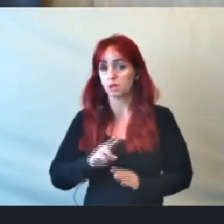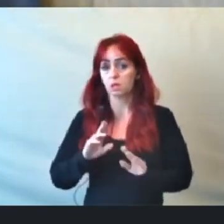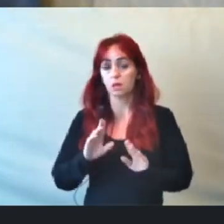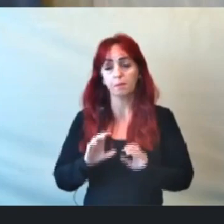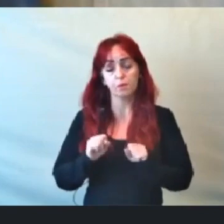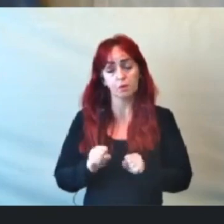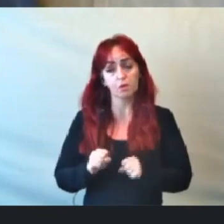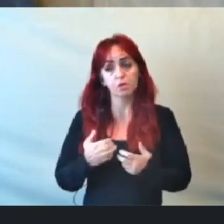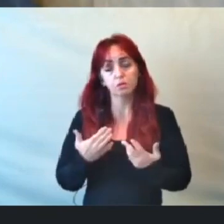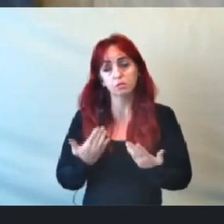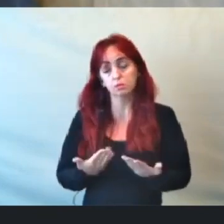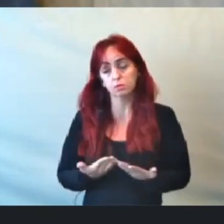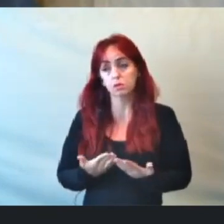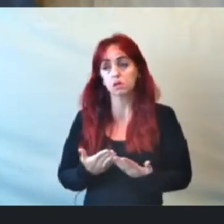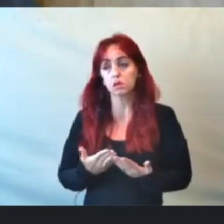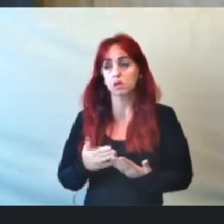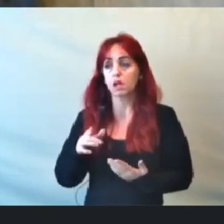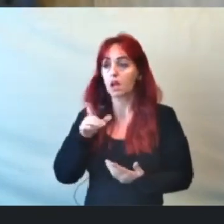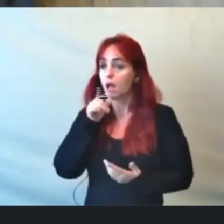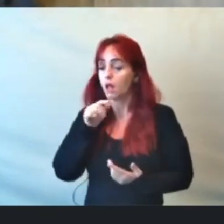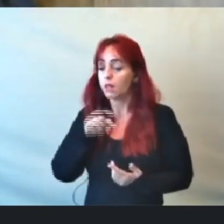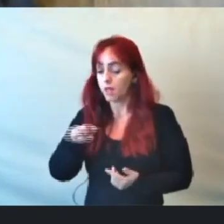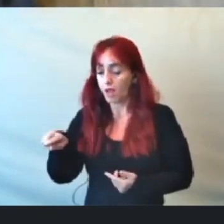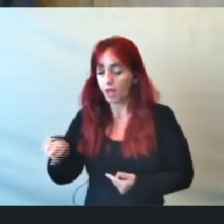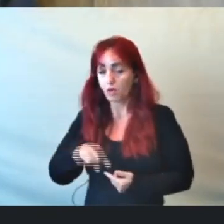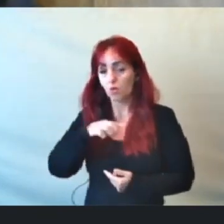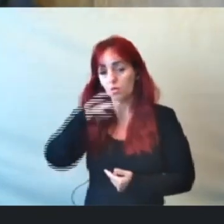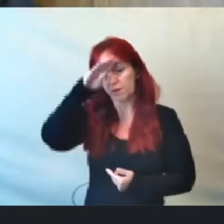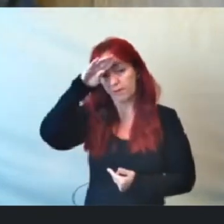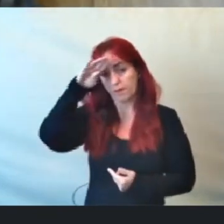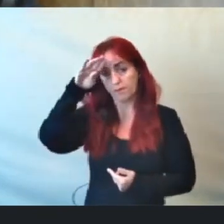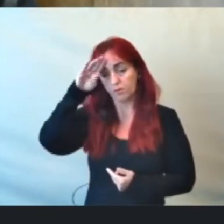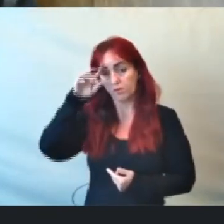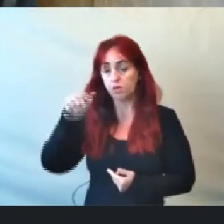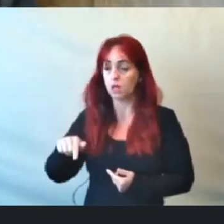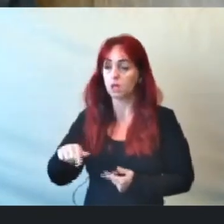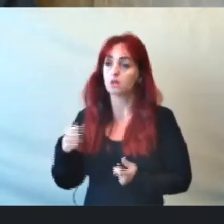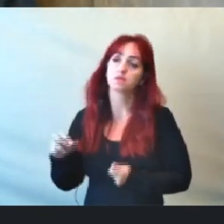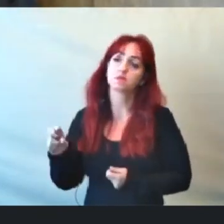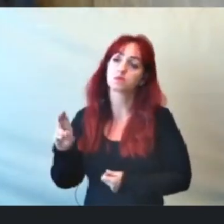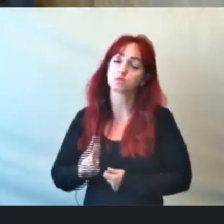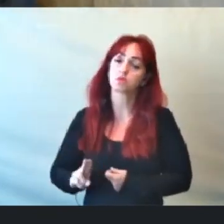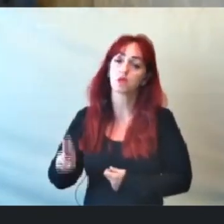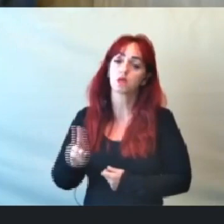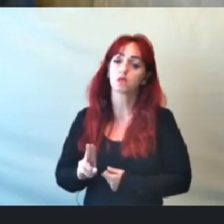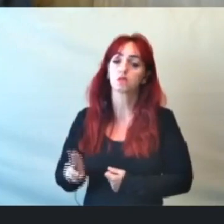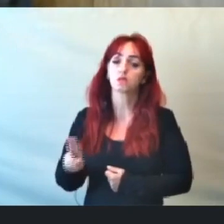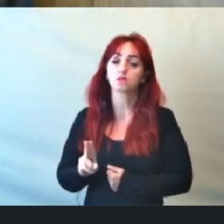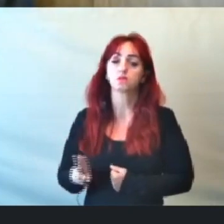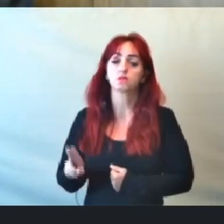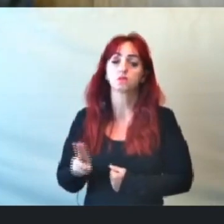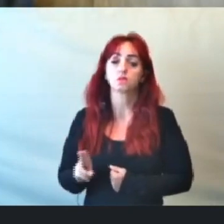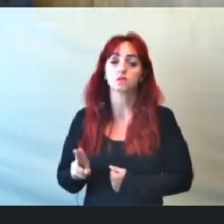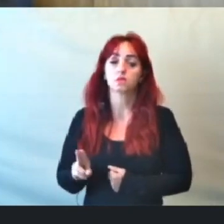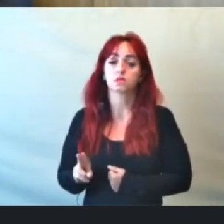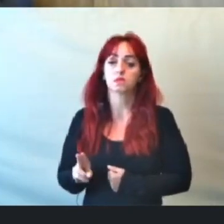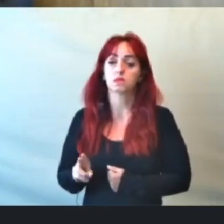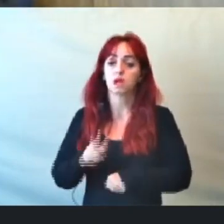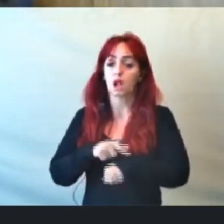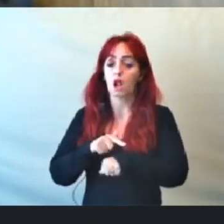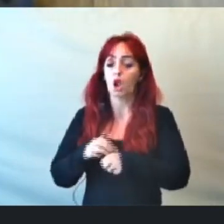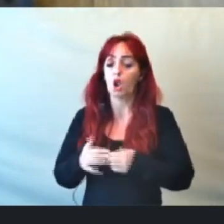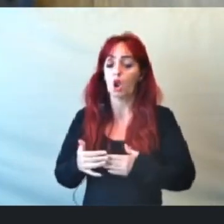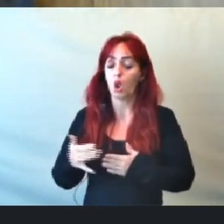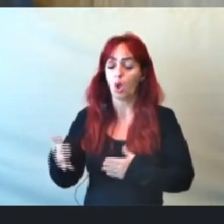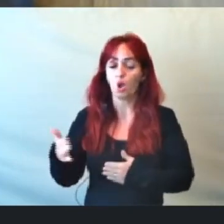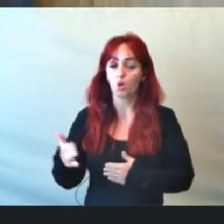ela ou semelhantes tenham de ser usadas no longo prazo, sem interrupção para manter o lago.